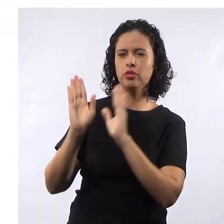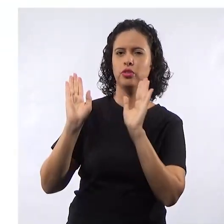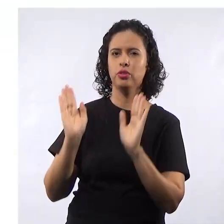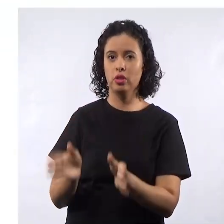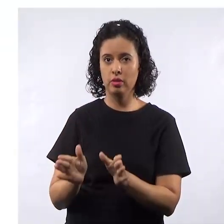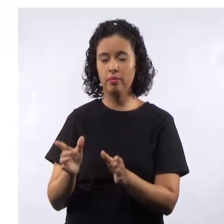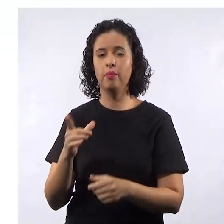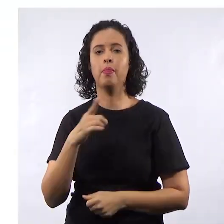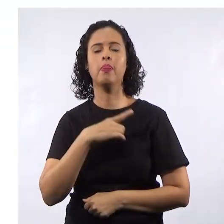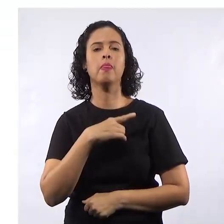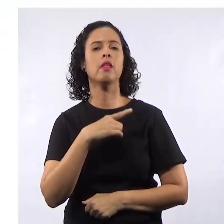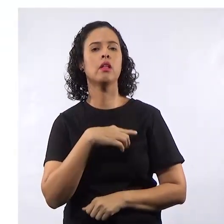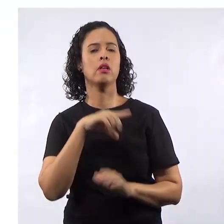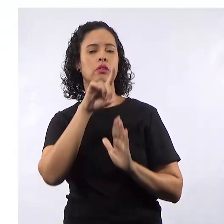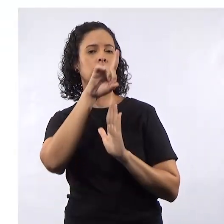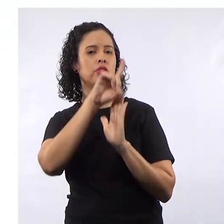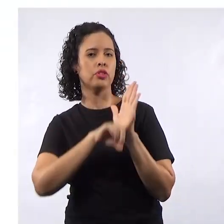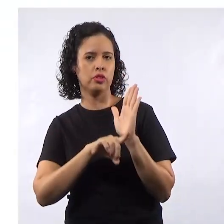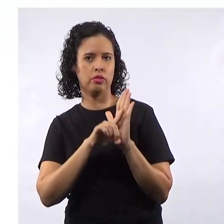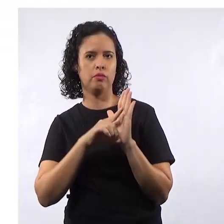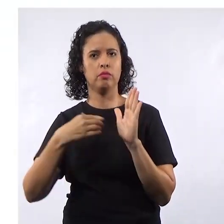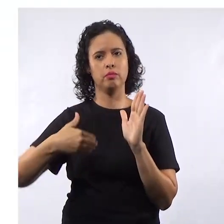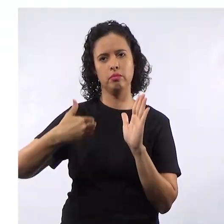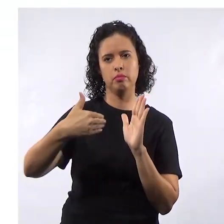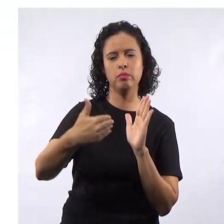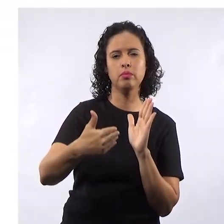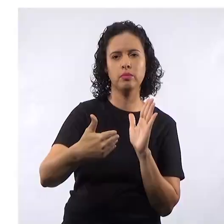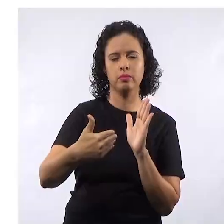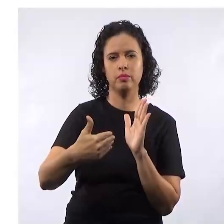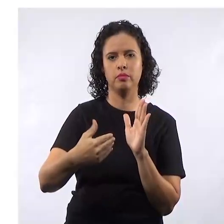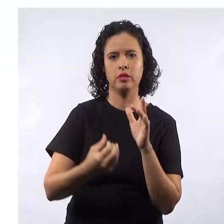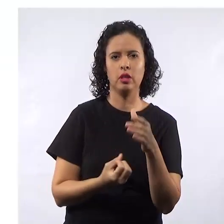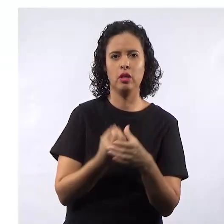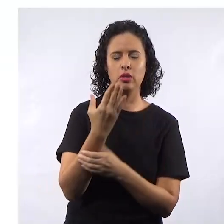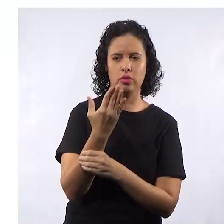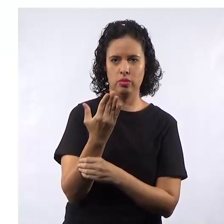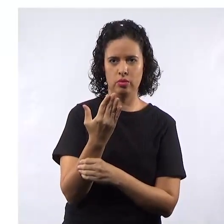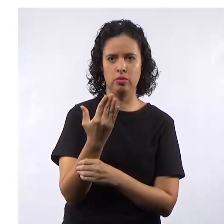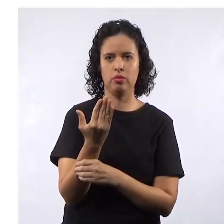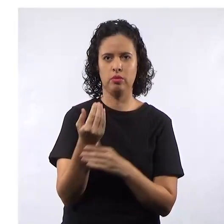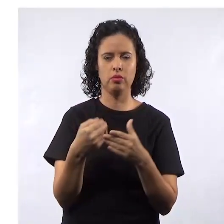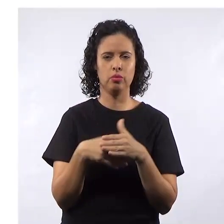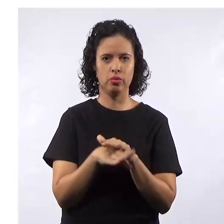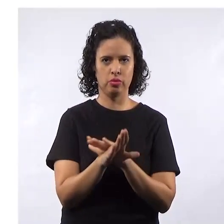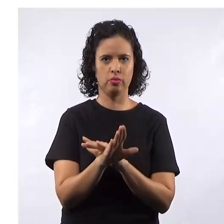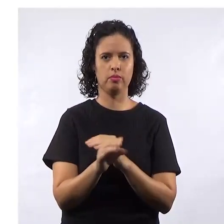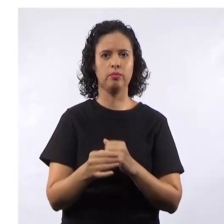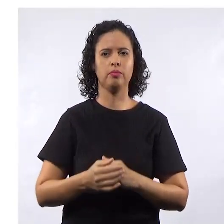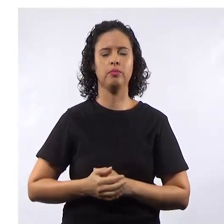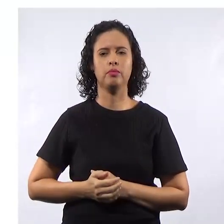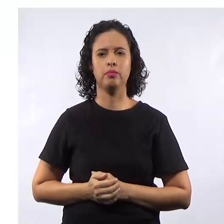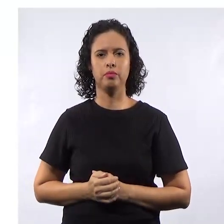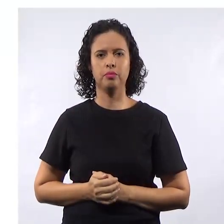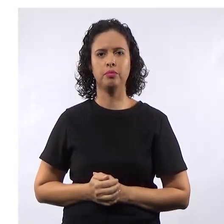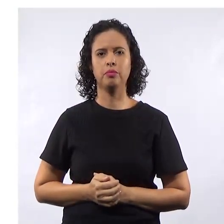gente fala do direito consuetudinário, que é aquele que ele surge a partir do costume, tá? Temos também os princípios gerais